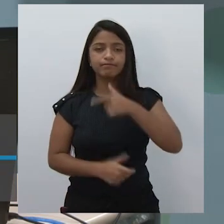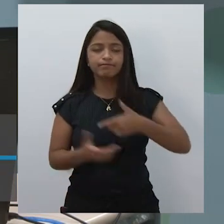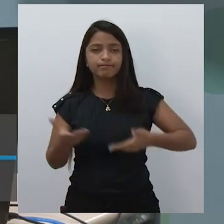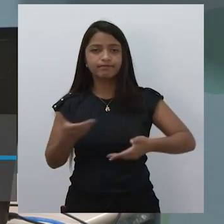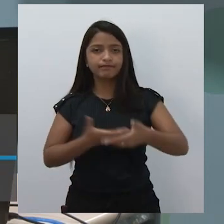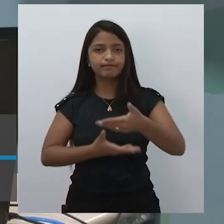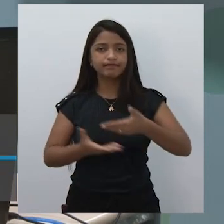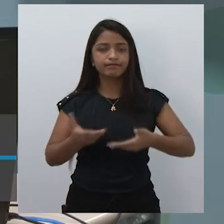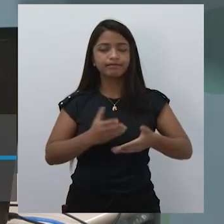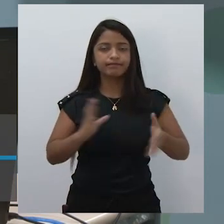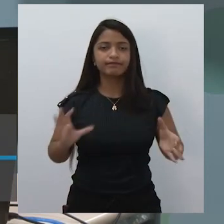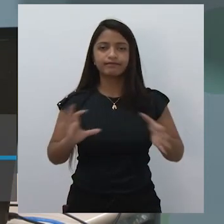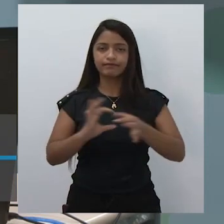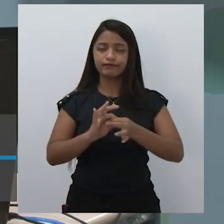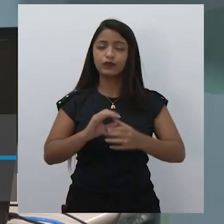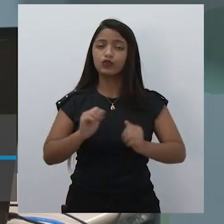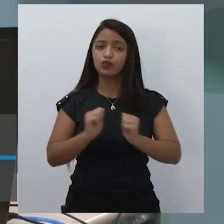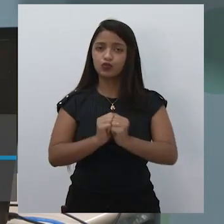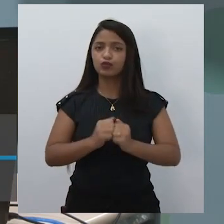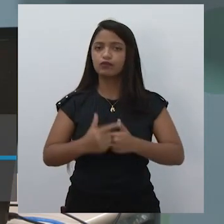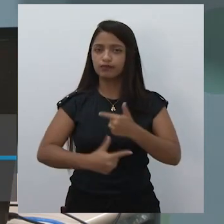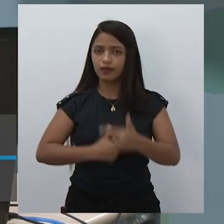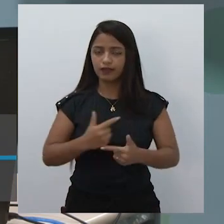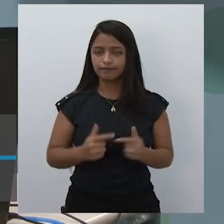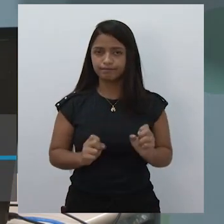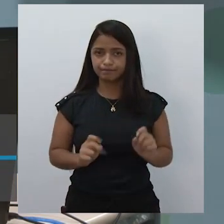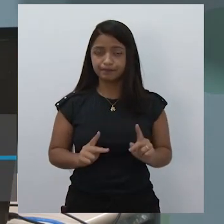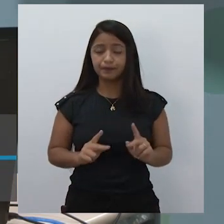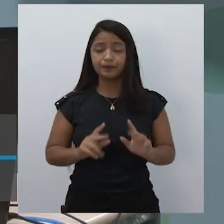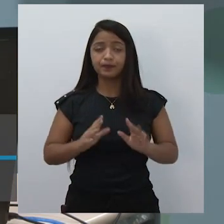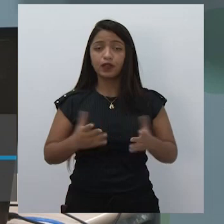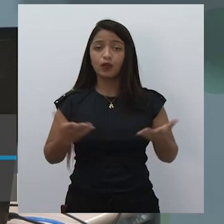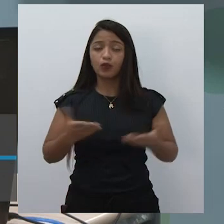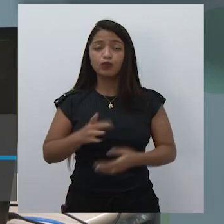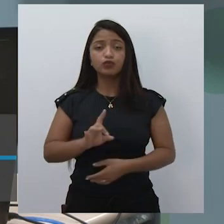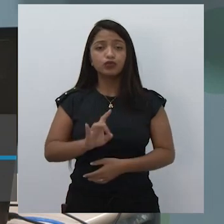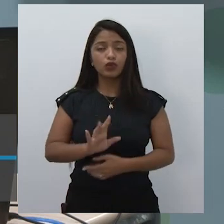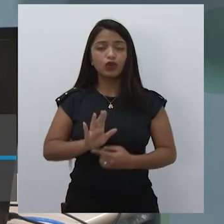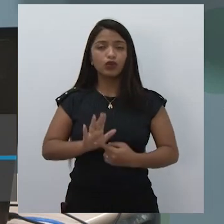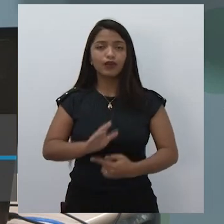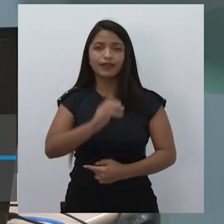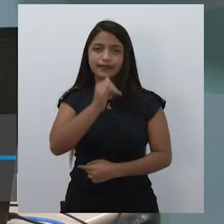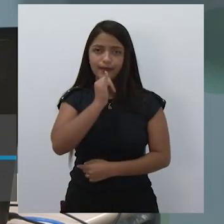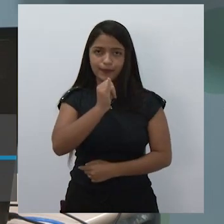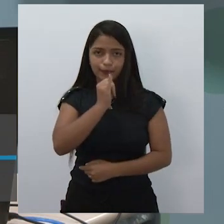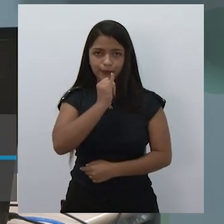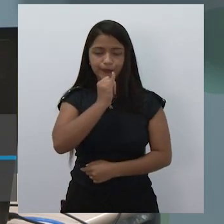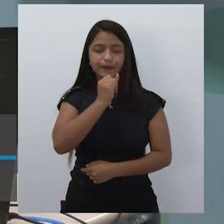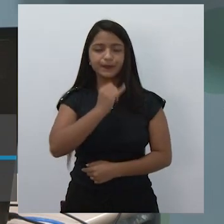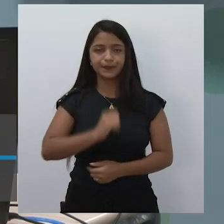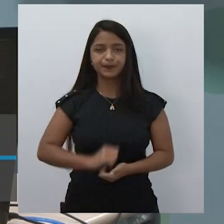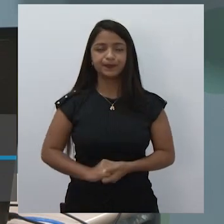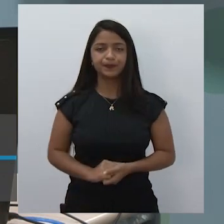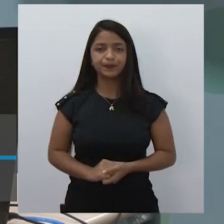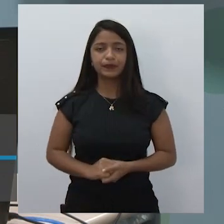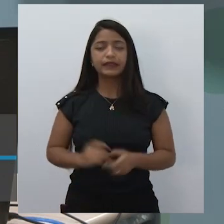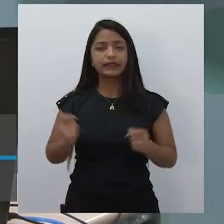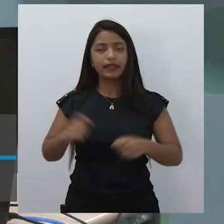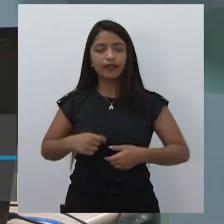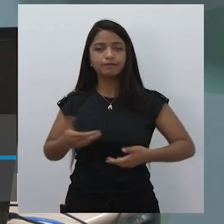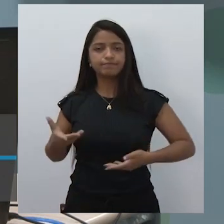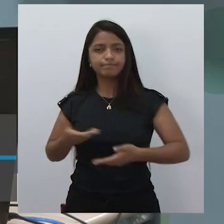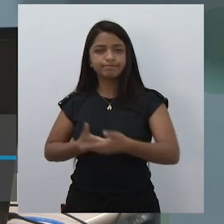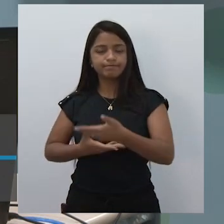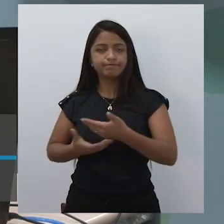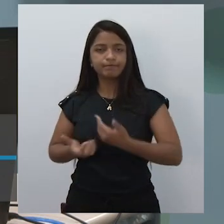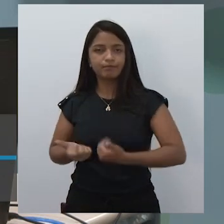esse trabalho em conjunto, né? Nesse momento, nós demos um exemplo, né, de como nós nos apoiamos, né, e